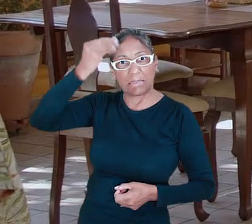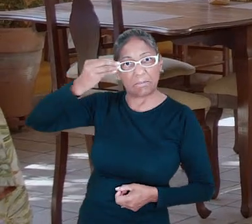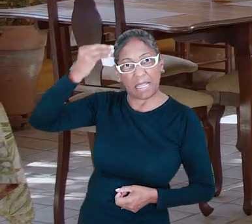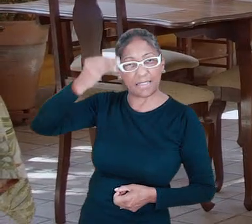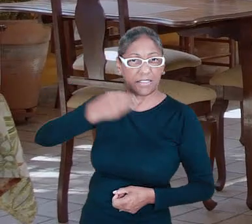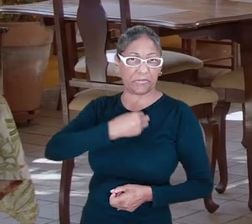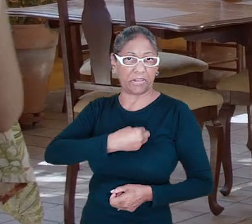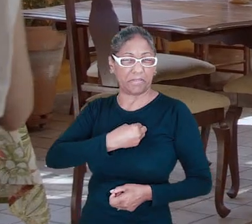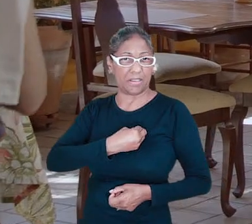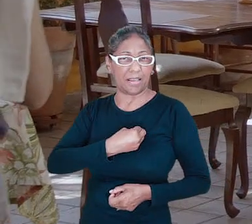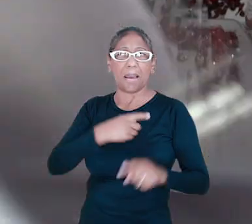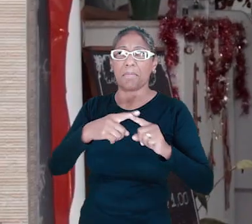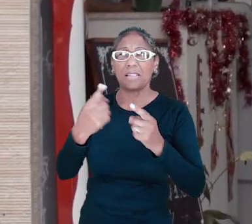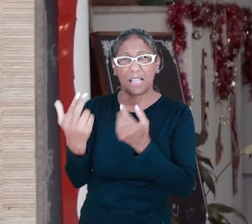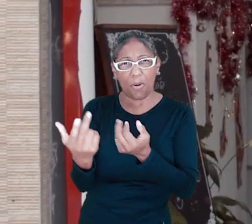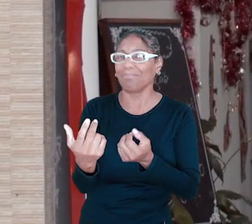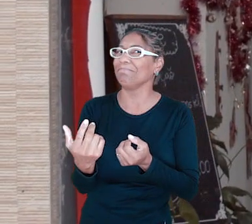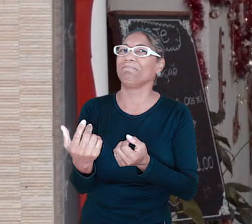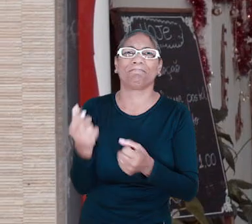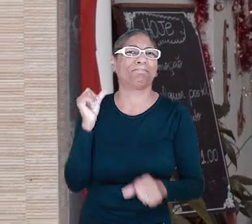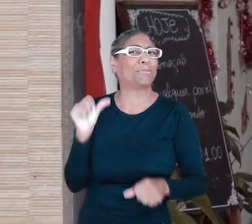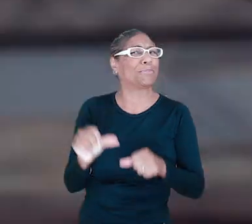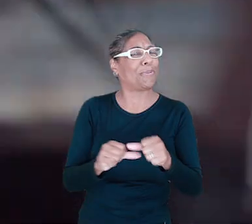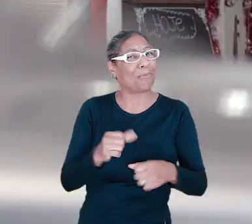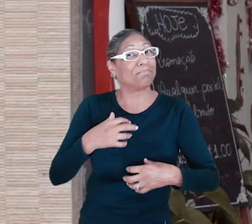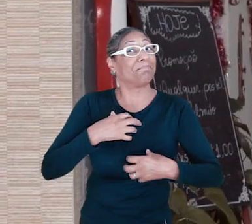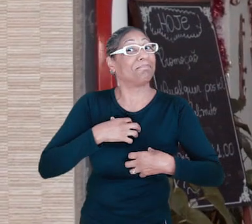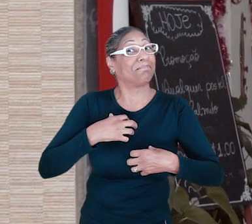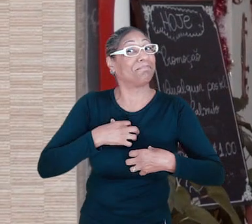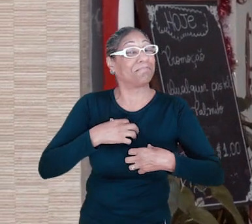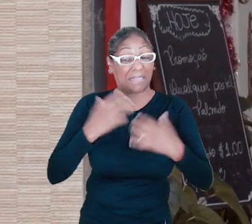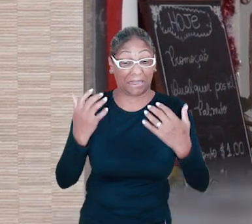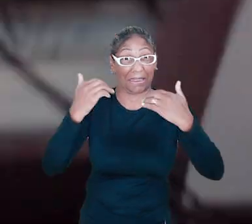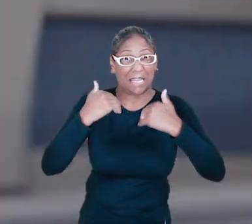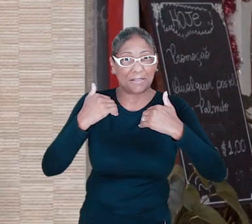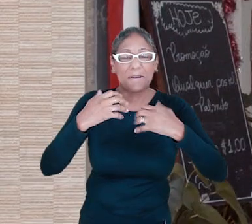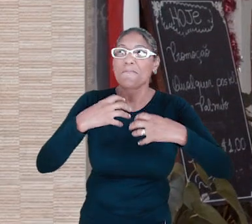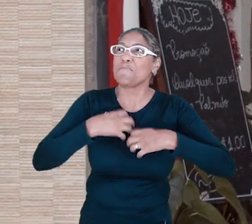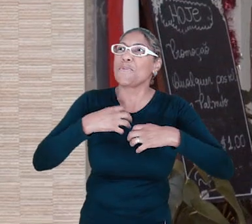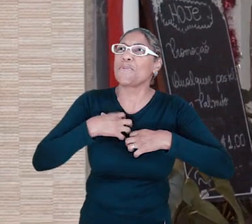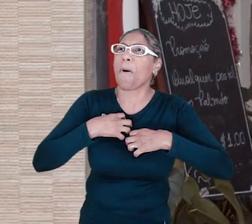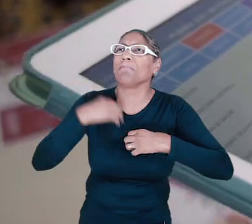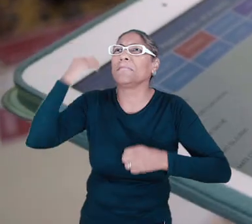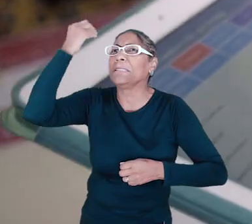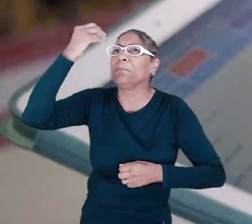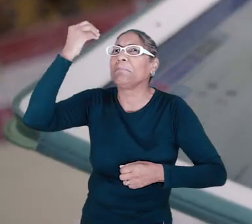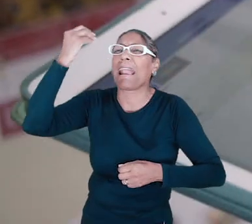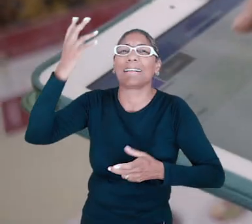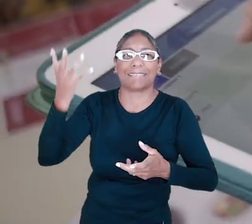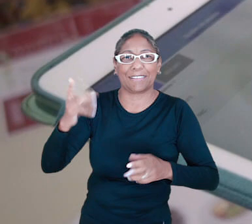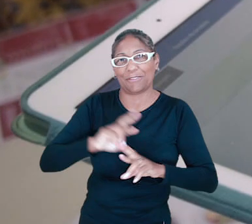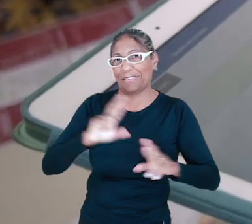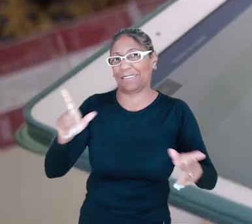vivia, mas não vai voltar igual. Né? A gente volta diferente, a gente volta com uma bagagem